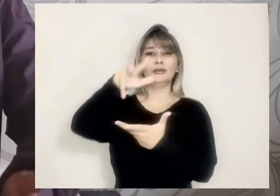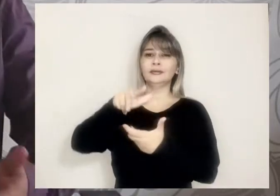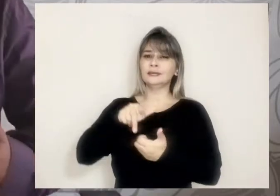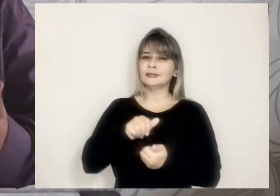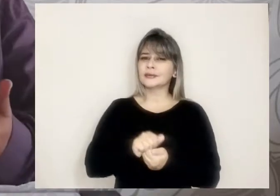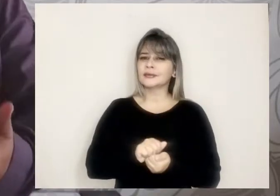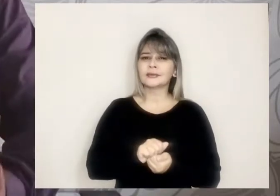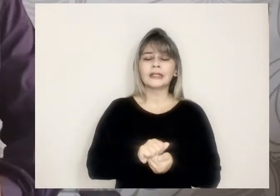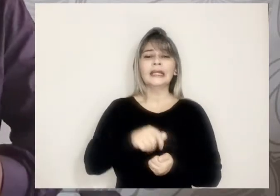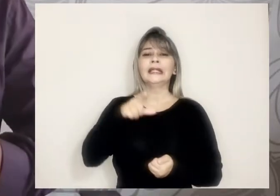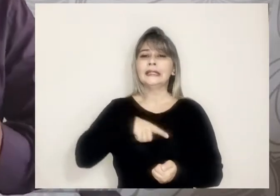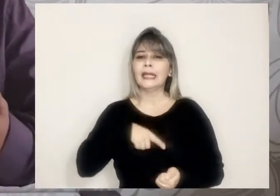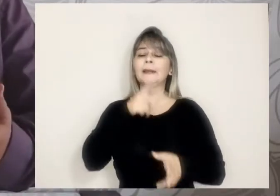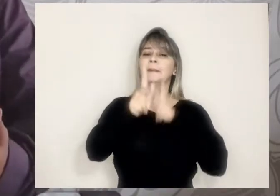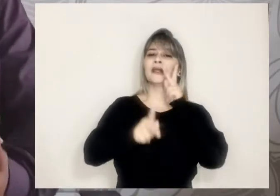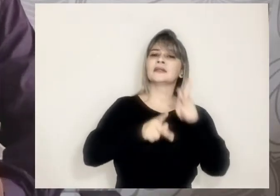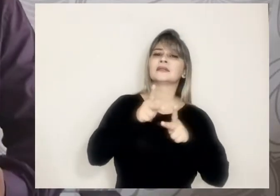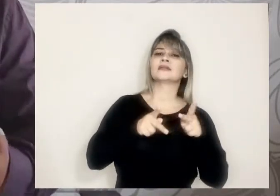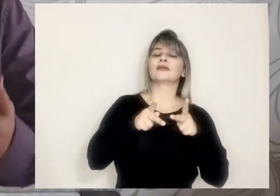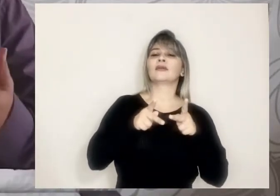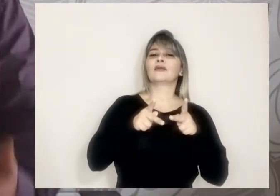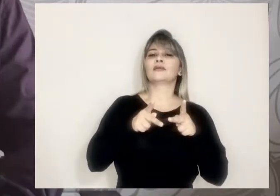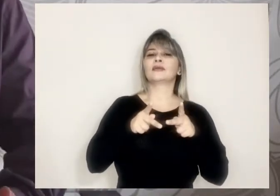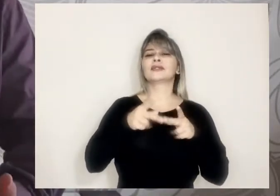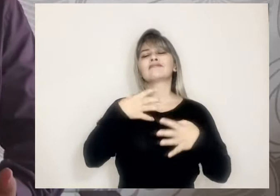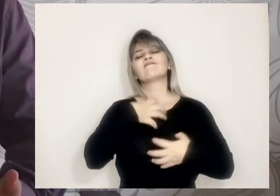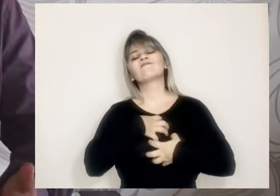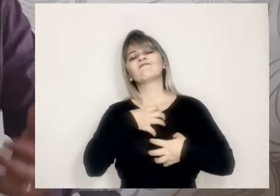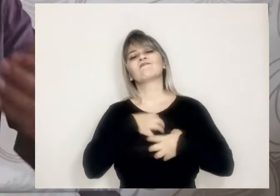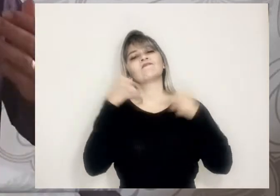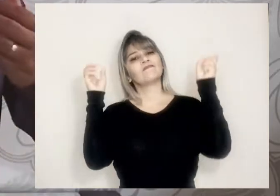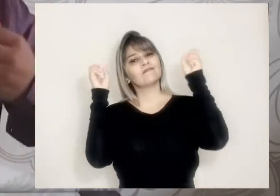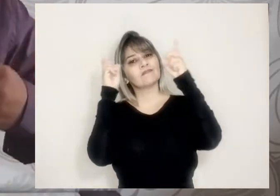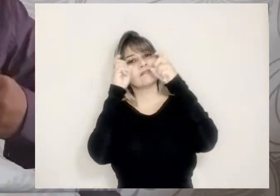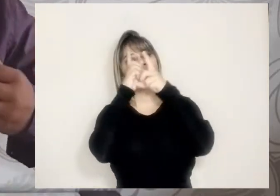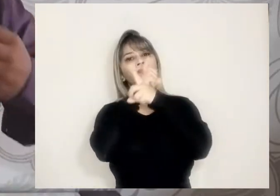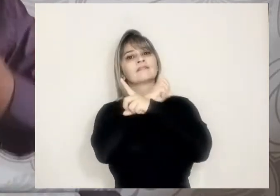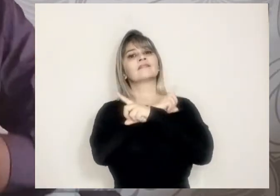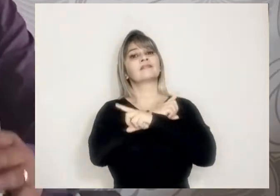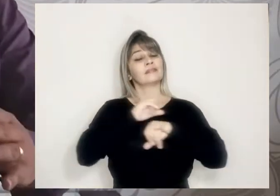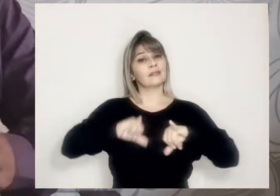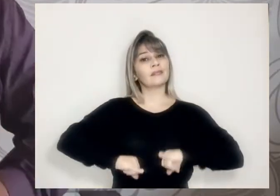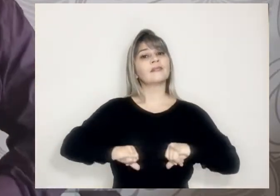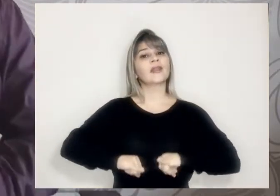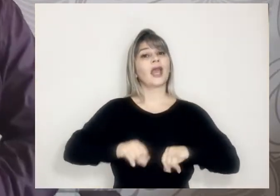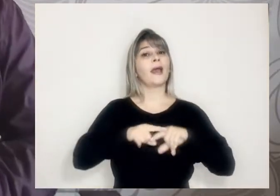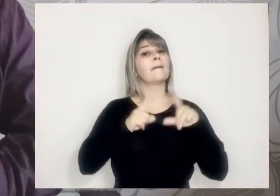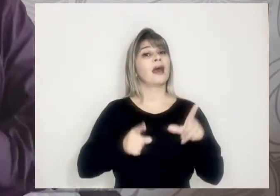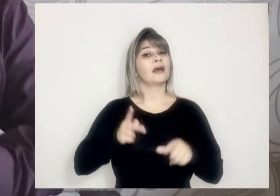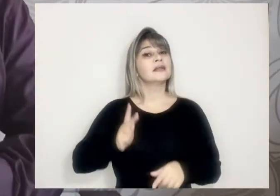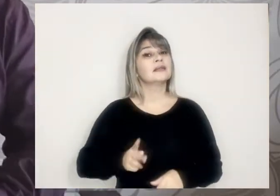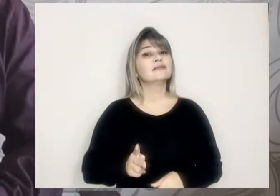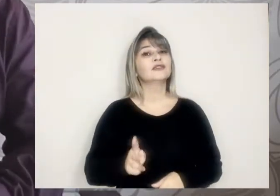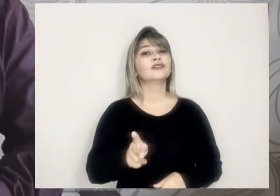mundo inteiro, de incerteza, de dificuldade, de ansiedade, é importante que a gente continue